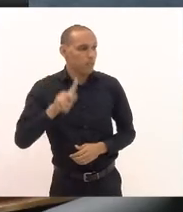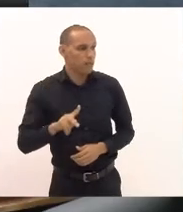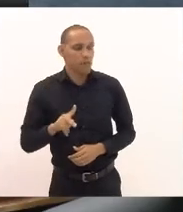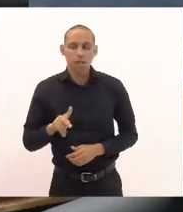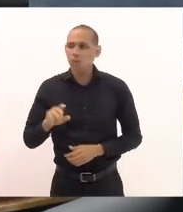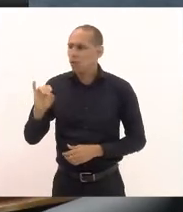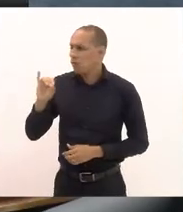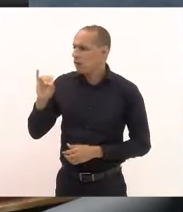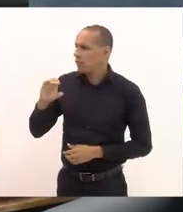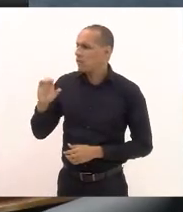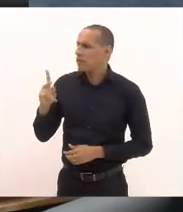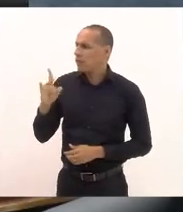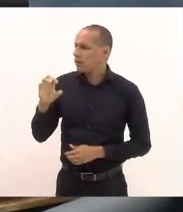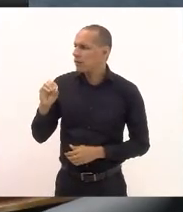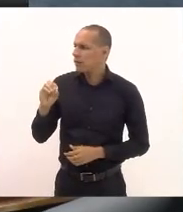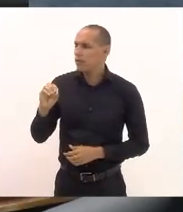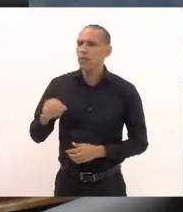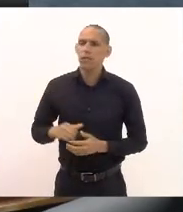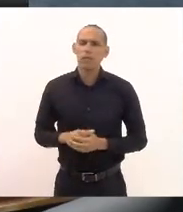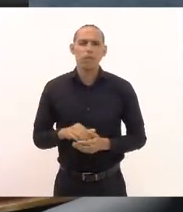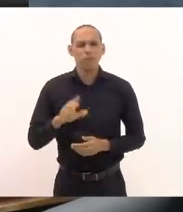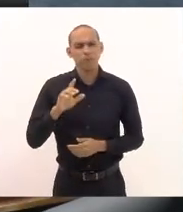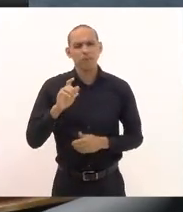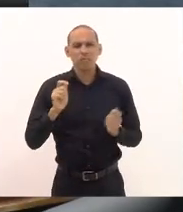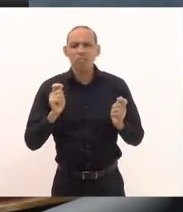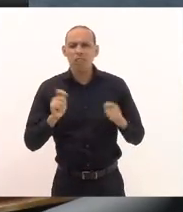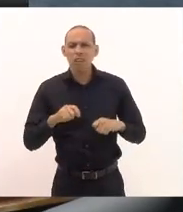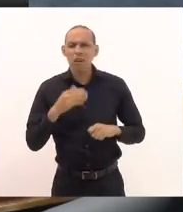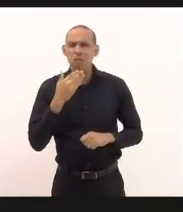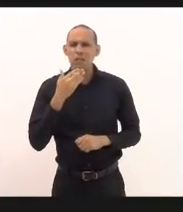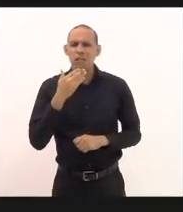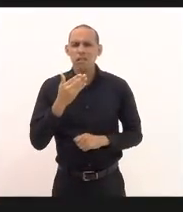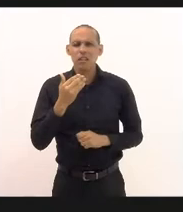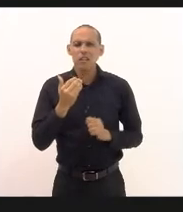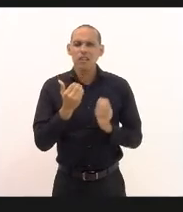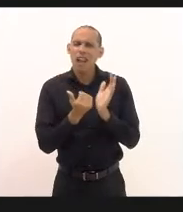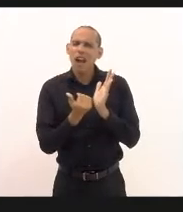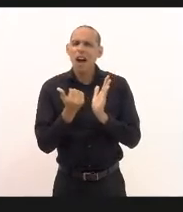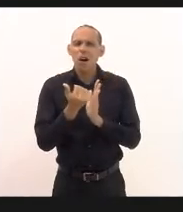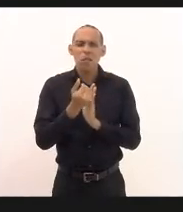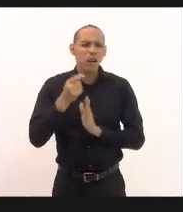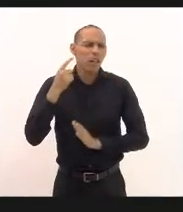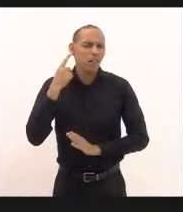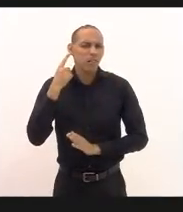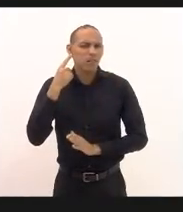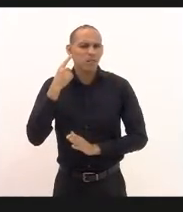Oi, Chico. Haveria possibilidade de pedir para aumentar o som aí?